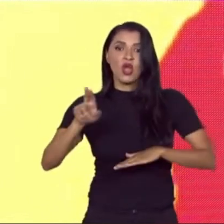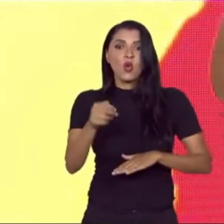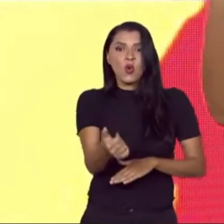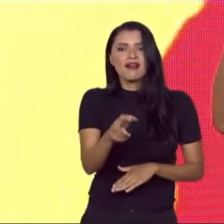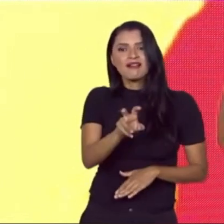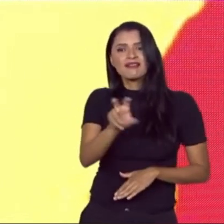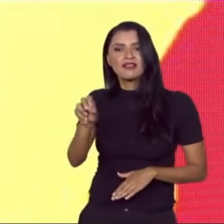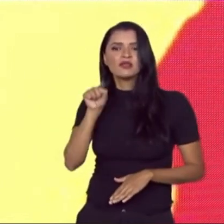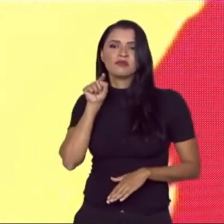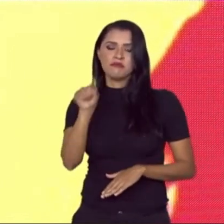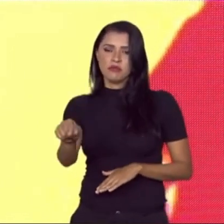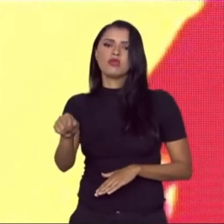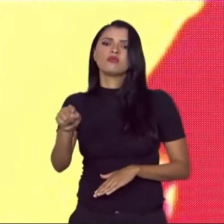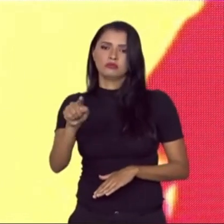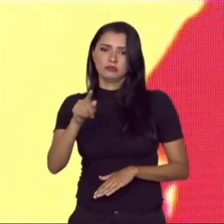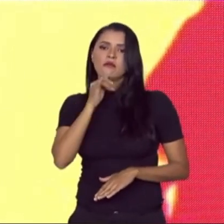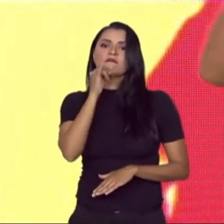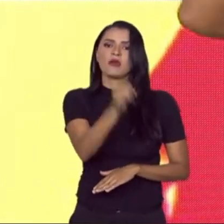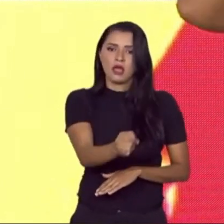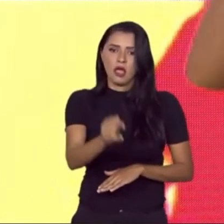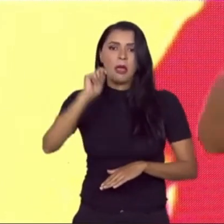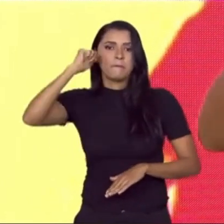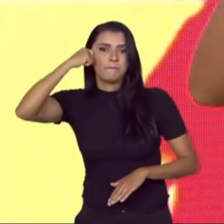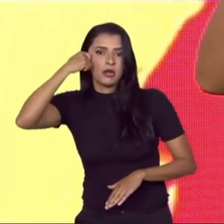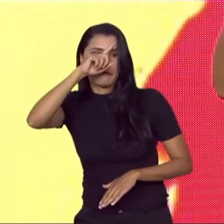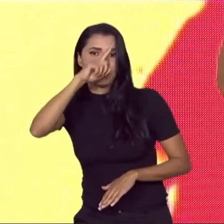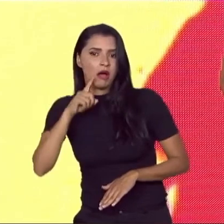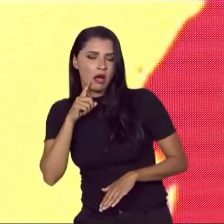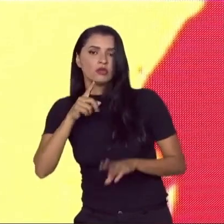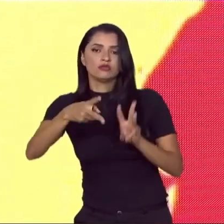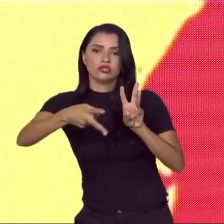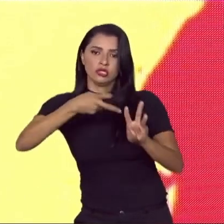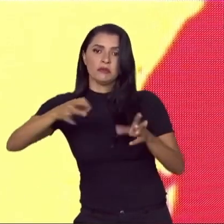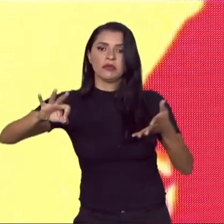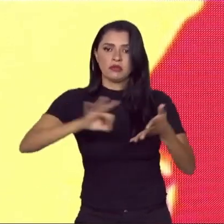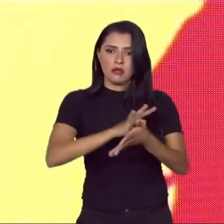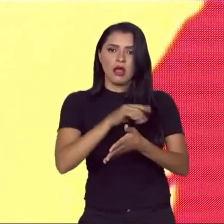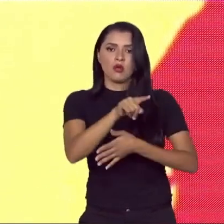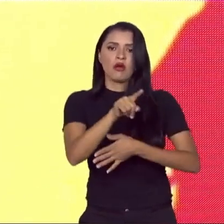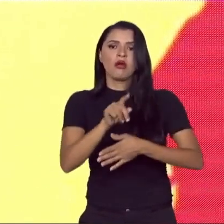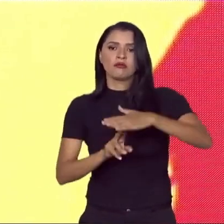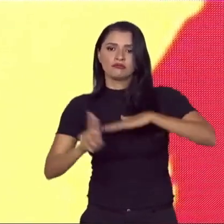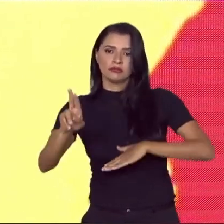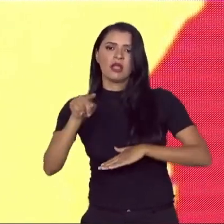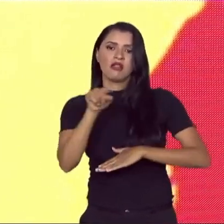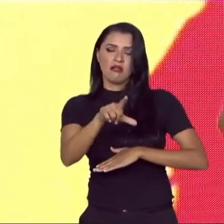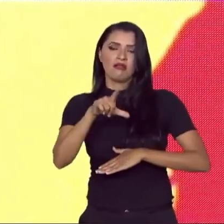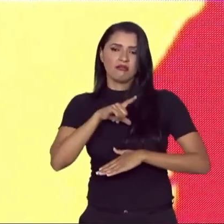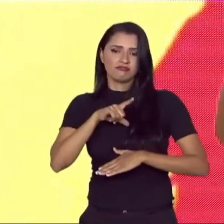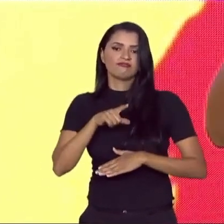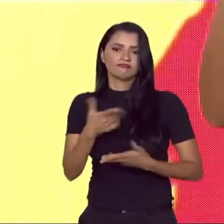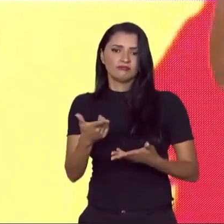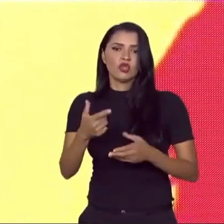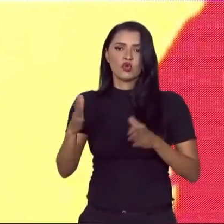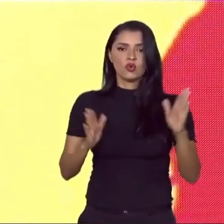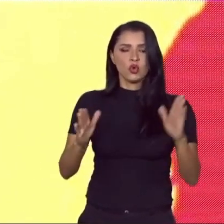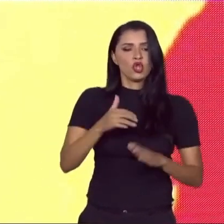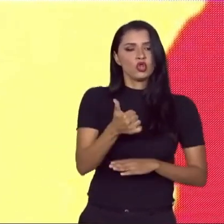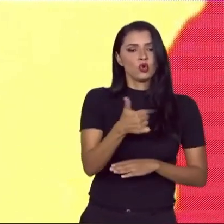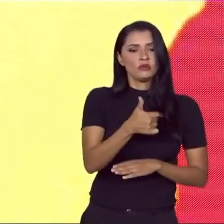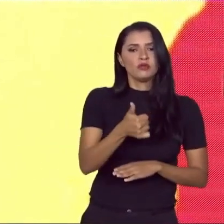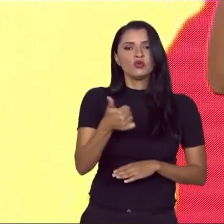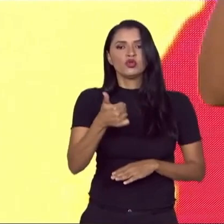mil se declararam pretos, pardos e indígenas e se matricularam nas instituições de ensino superior públicas de